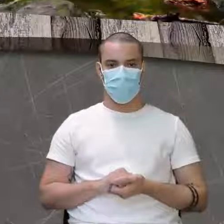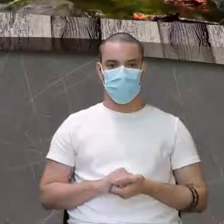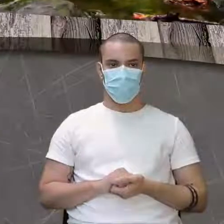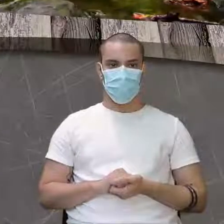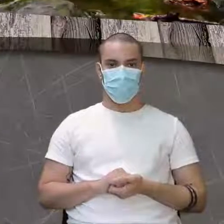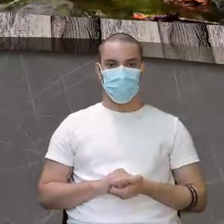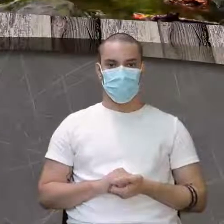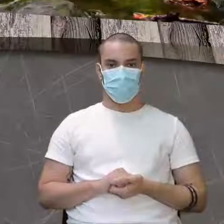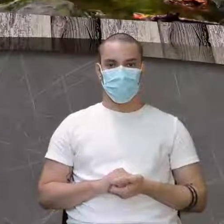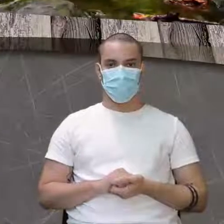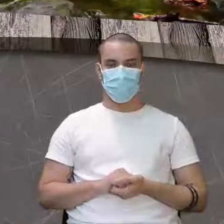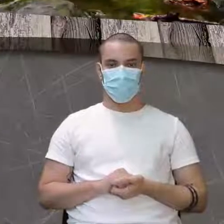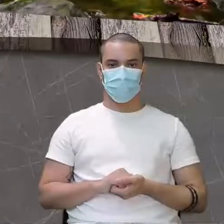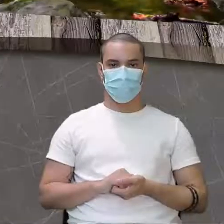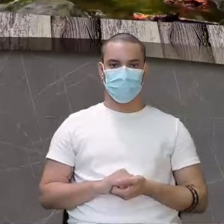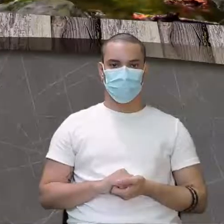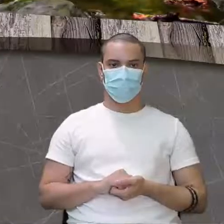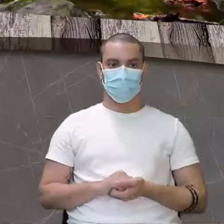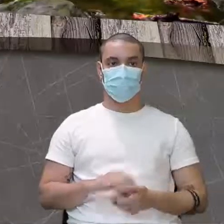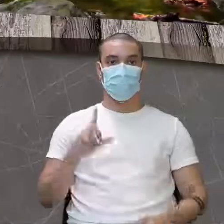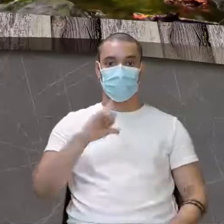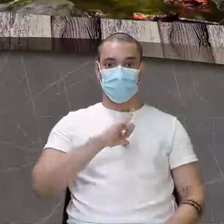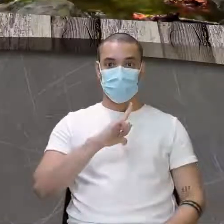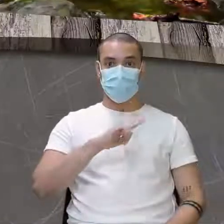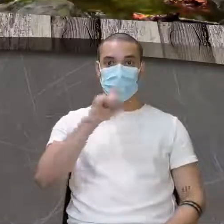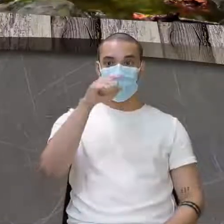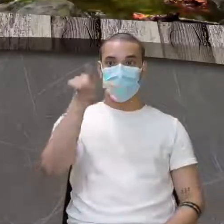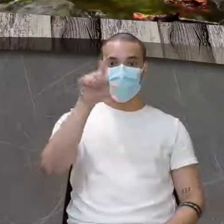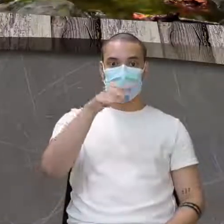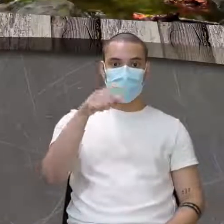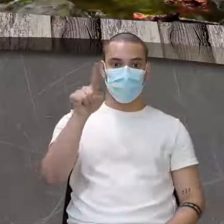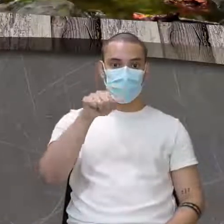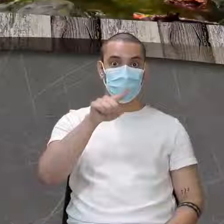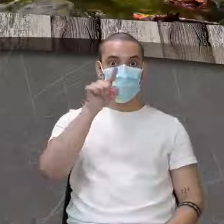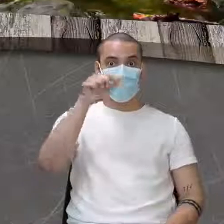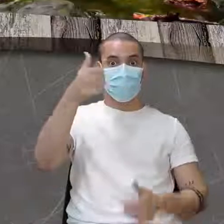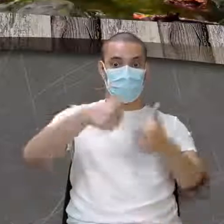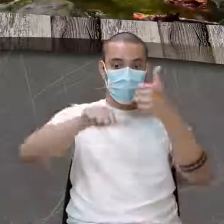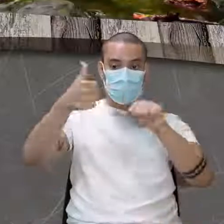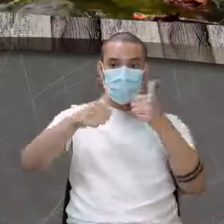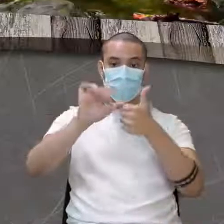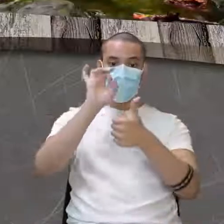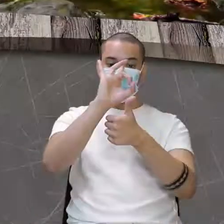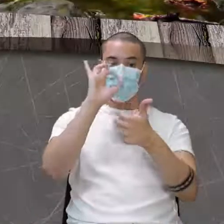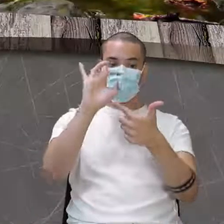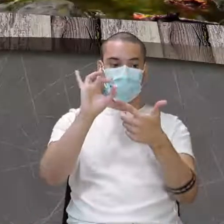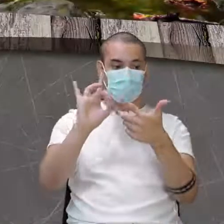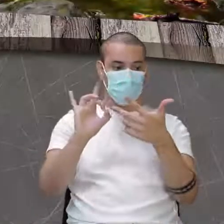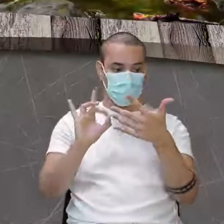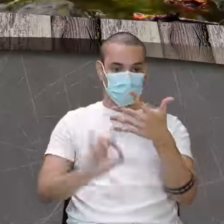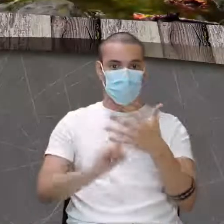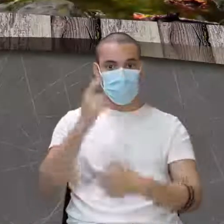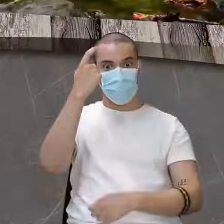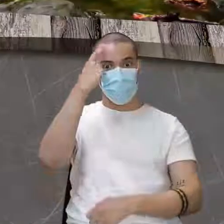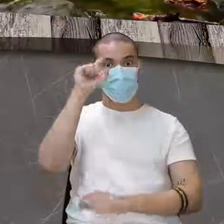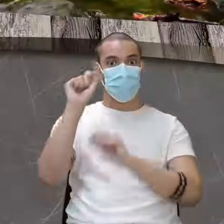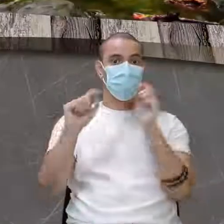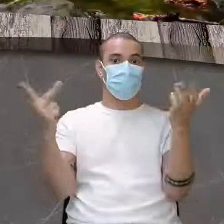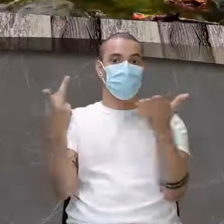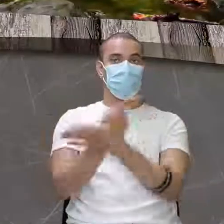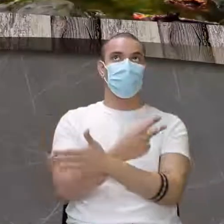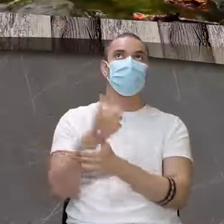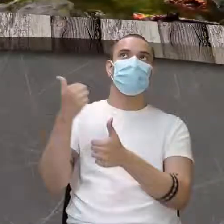né? E aí, as alternativas, você vai ter que analisar cada uma pensando em cada um desses